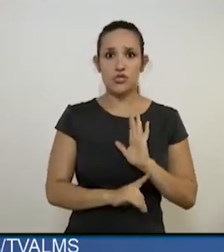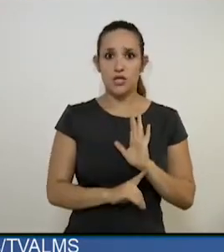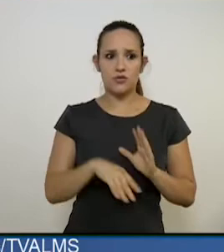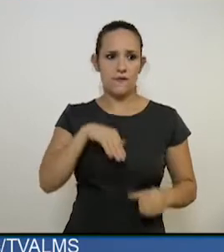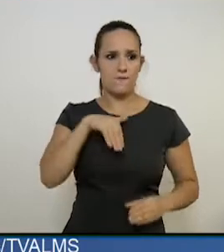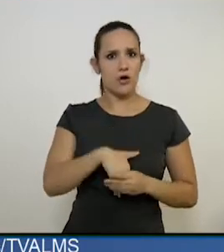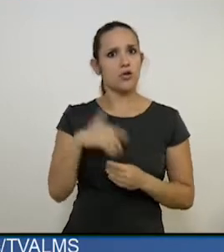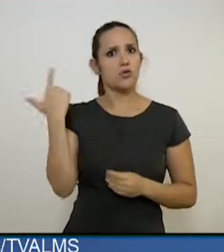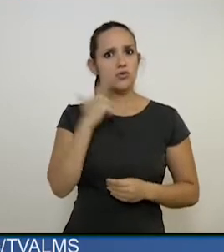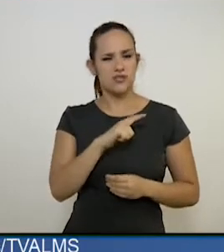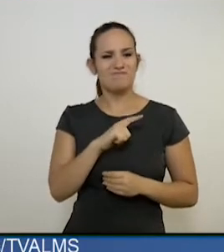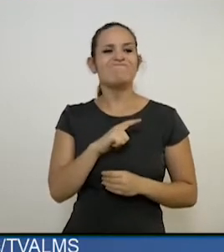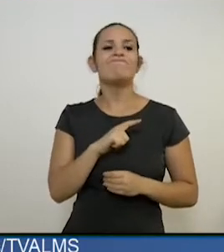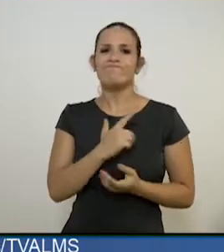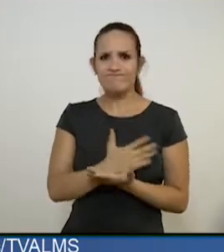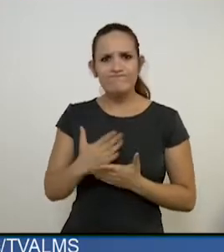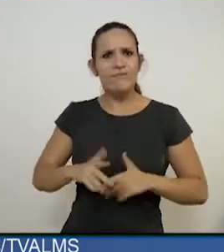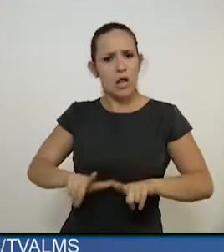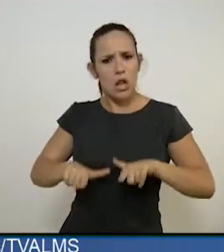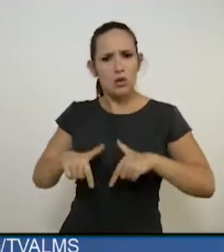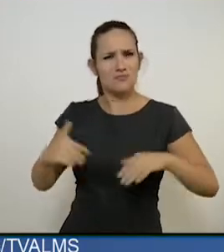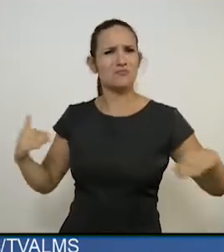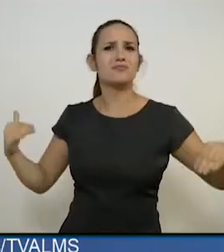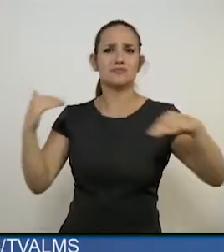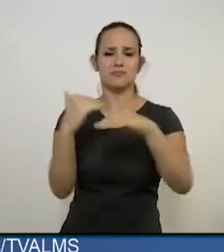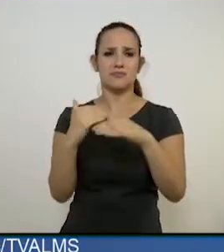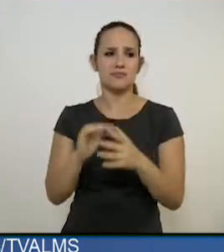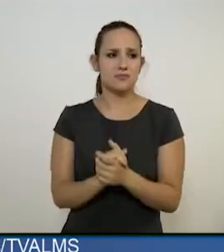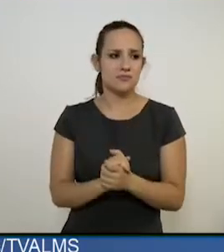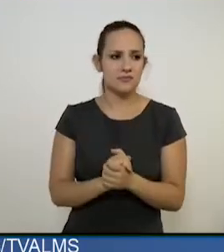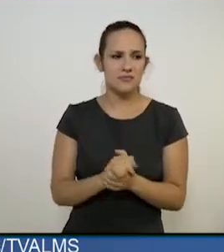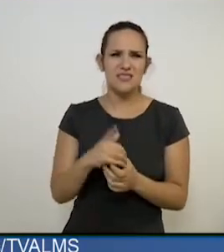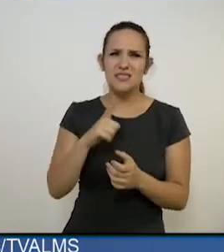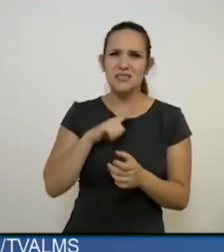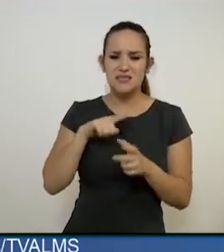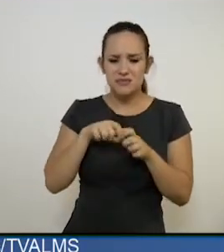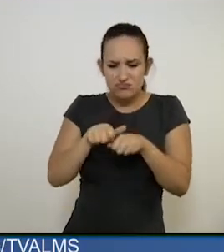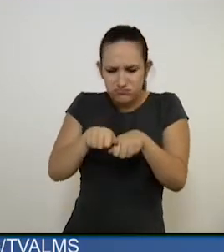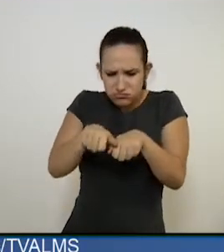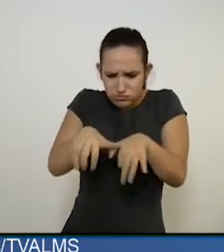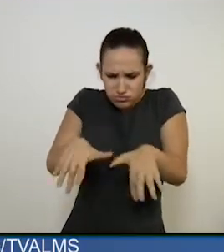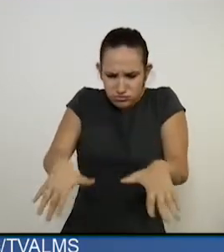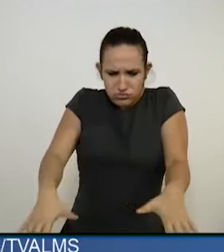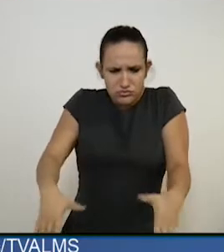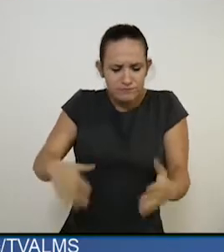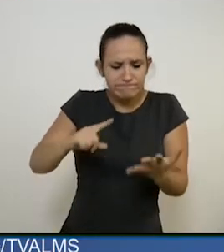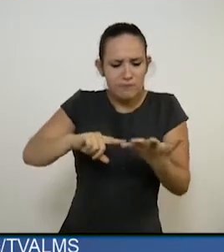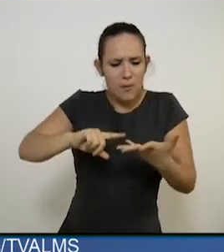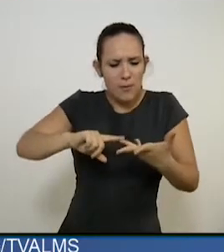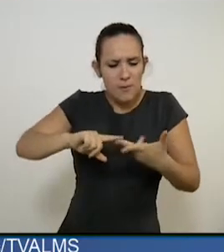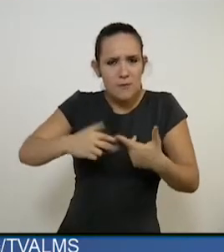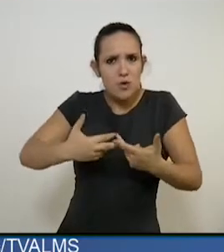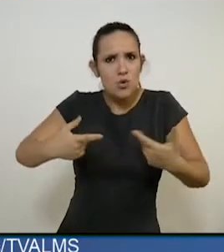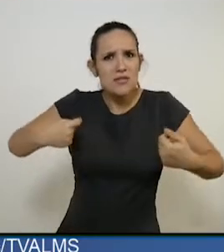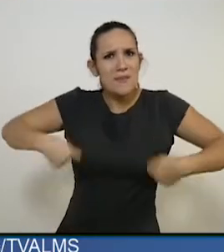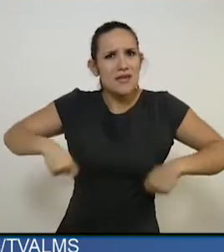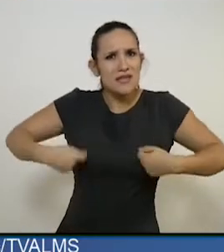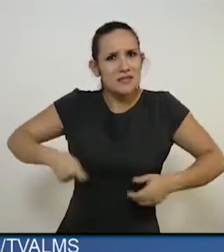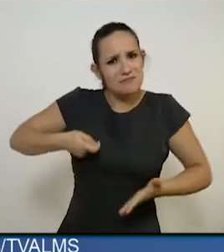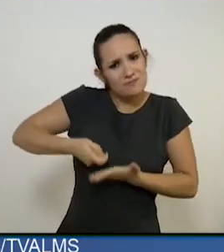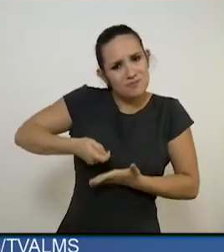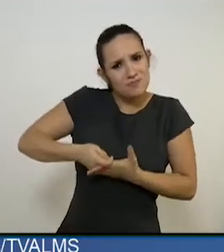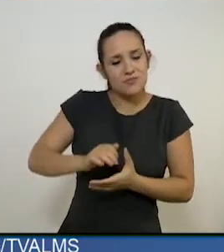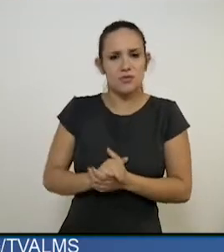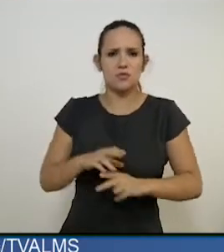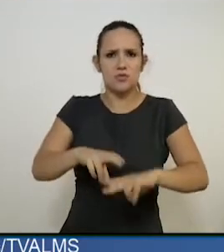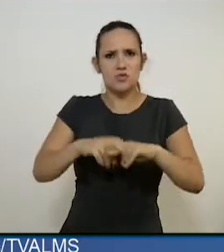mulheres por igualdade, incorporou uma gama extensa de reivindicações, ficando caracterizada por uma série